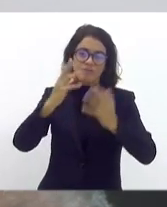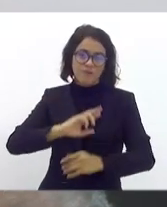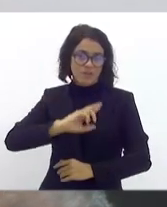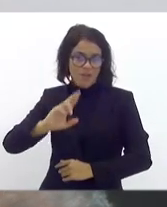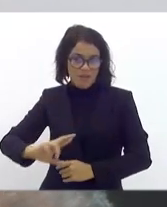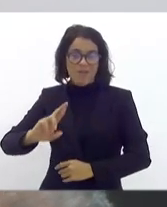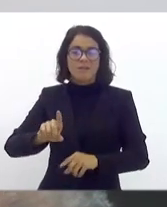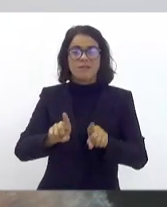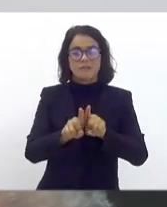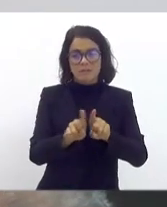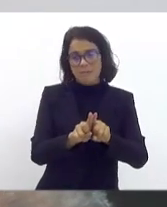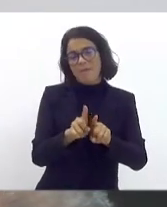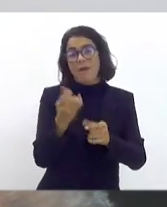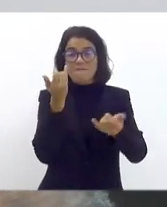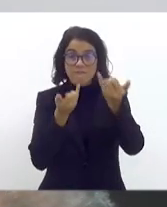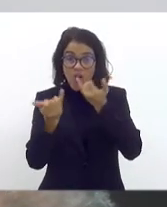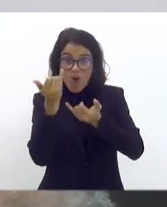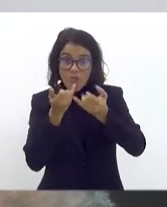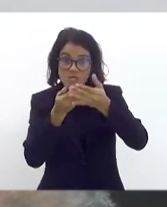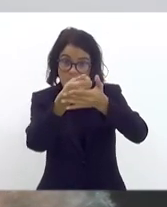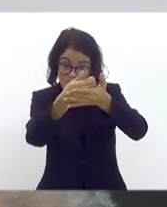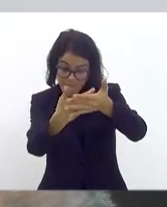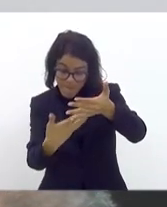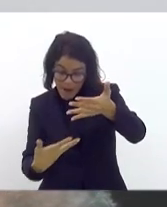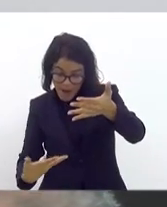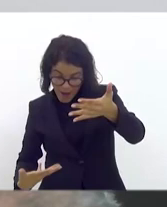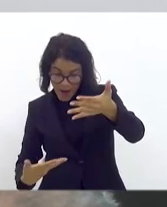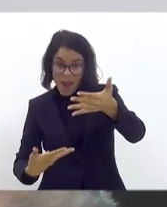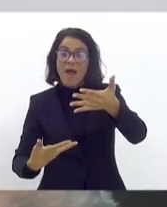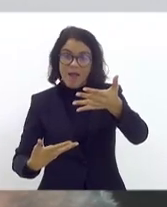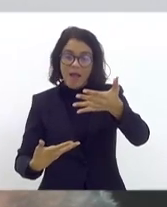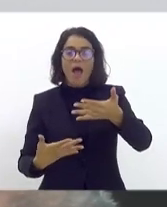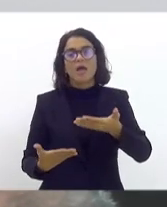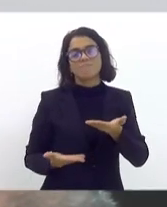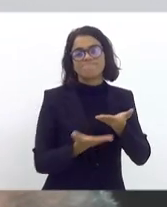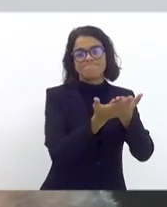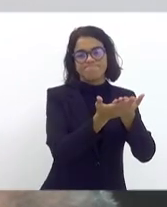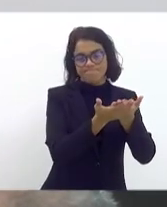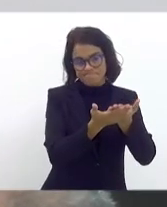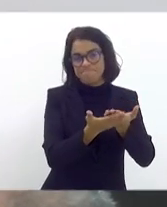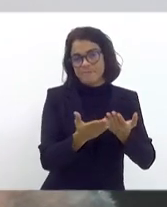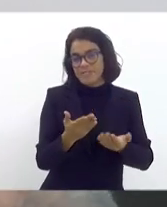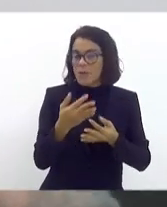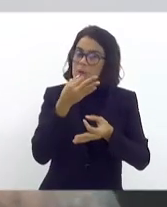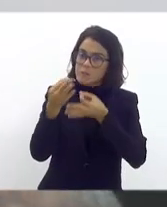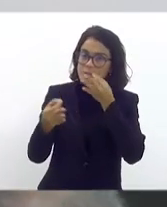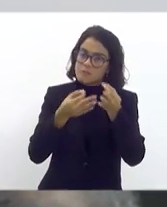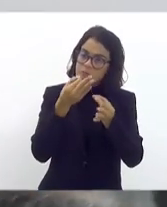que a gente já tenha a informação por parte deles e depois faça esse respectivo contraponto. Seria uma